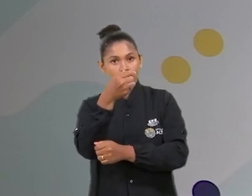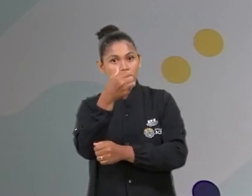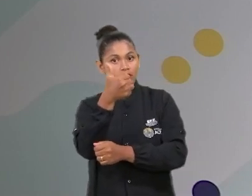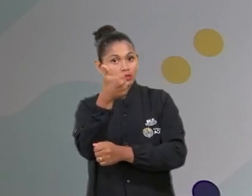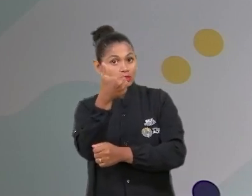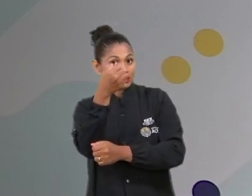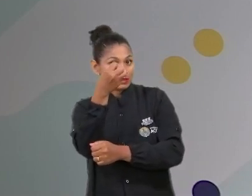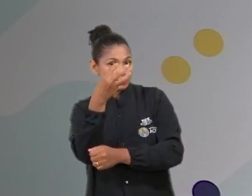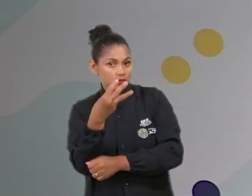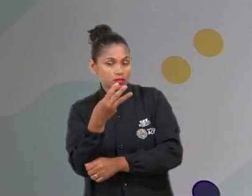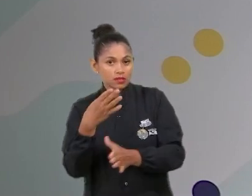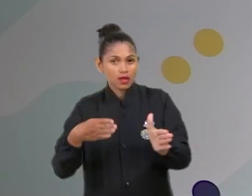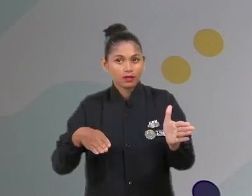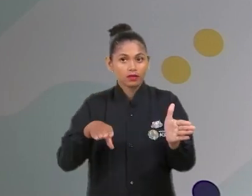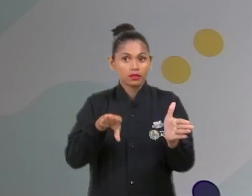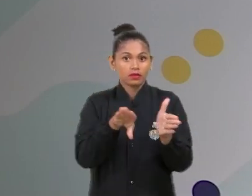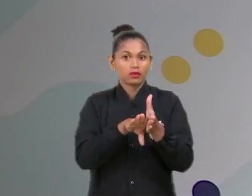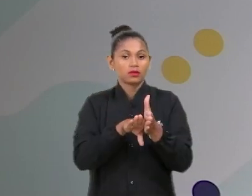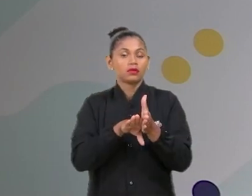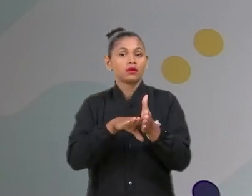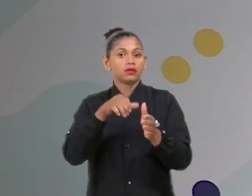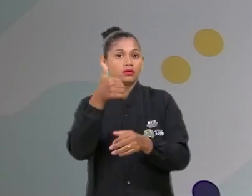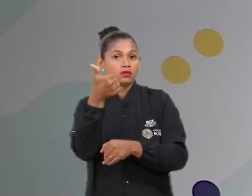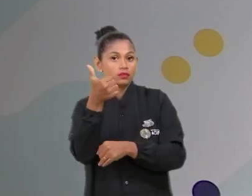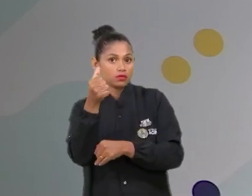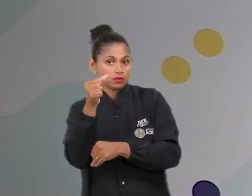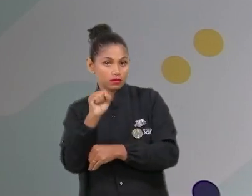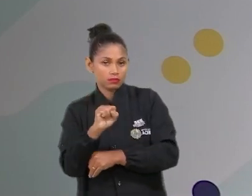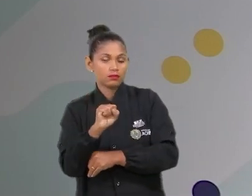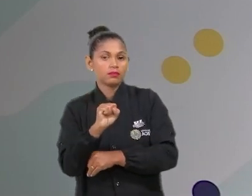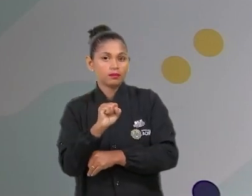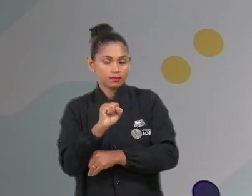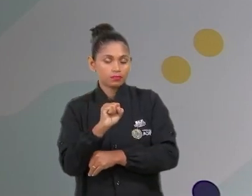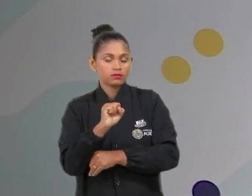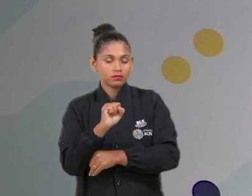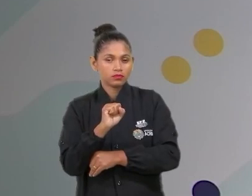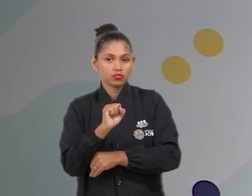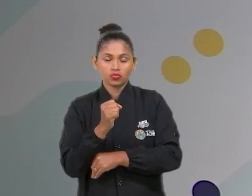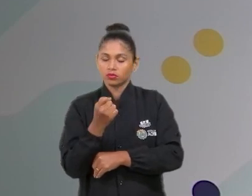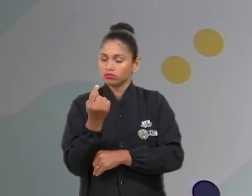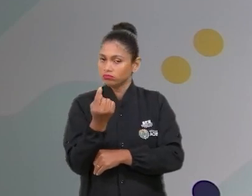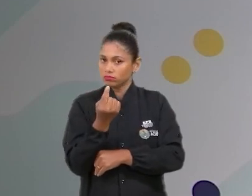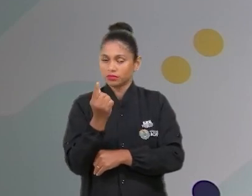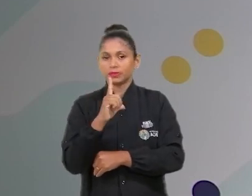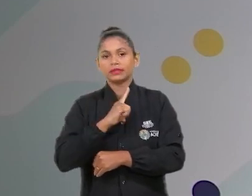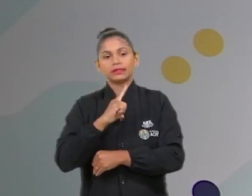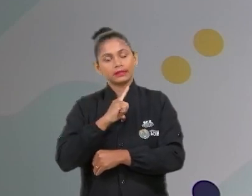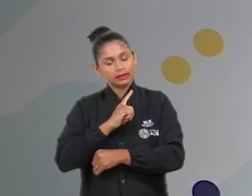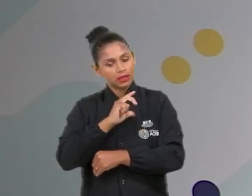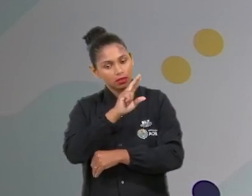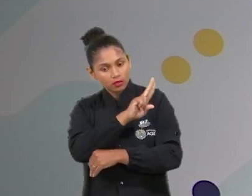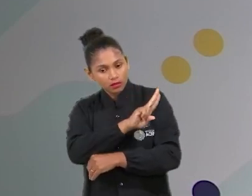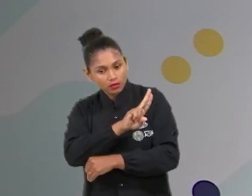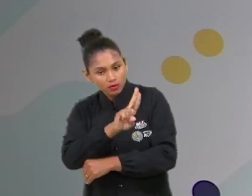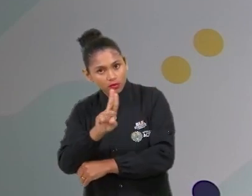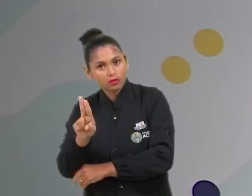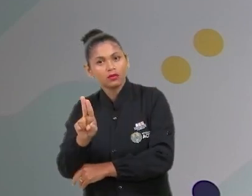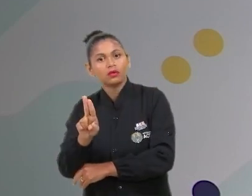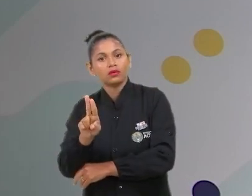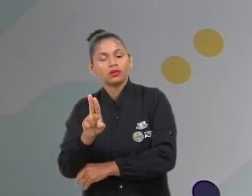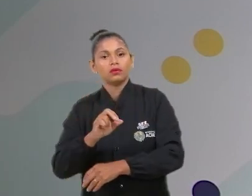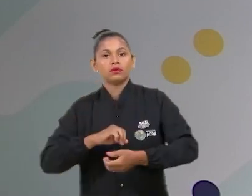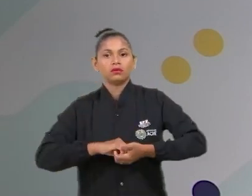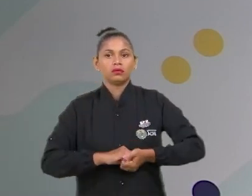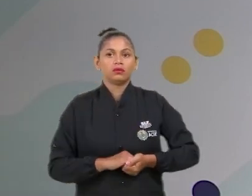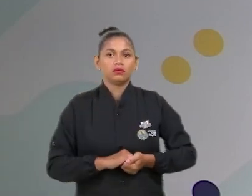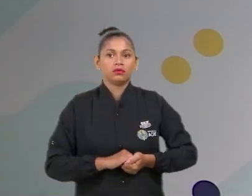13 até o de número 18. Eles são os únicos que vão possuir um determinado